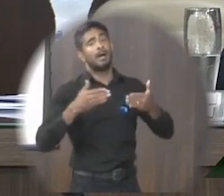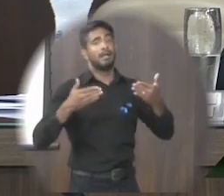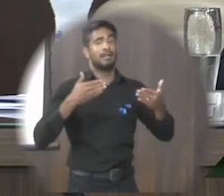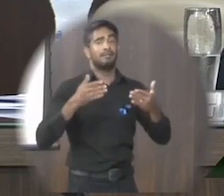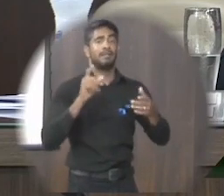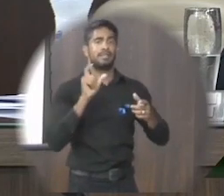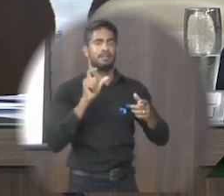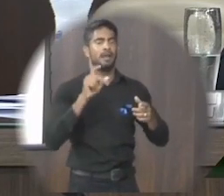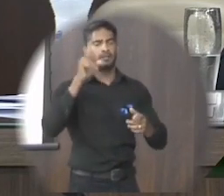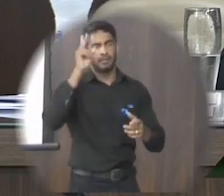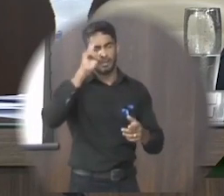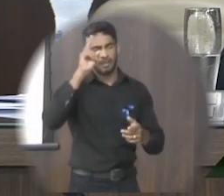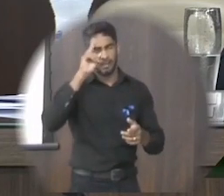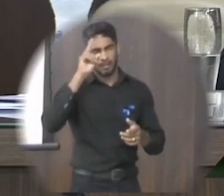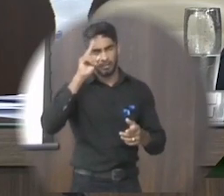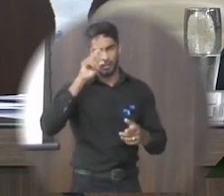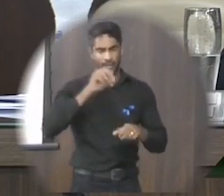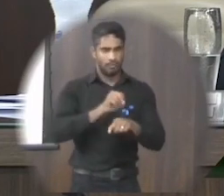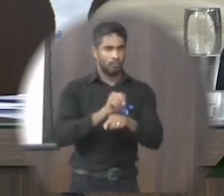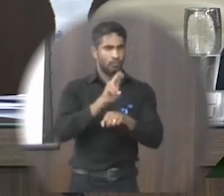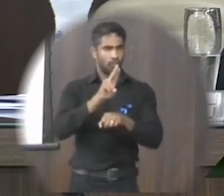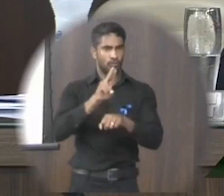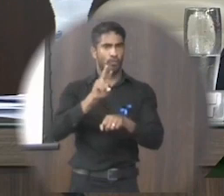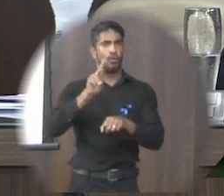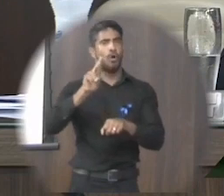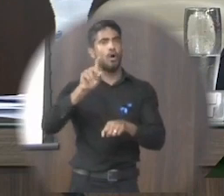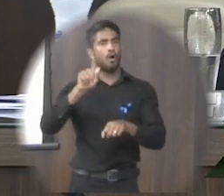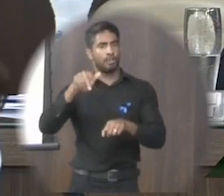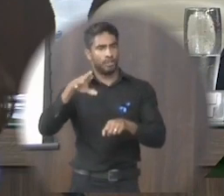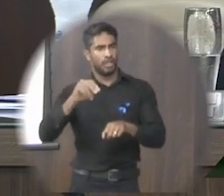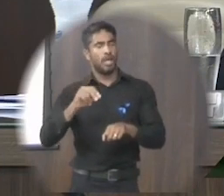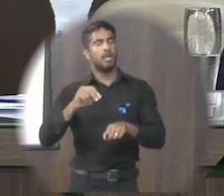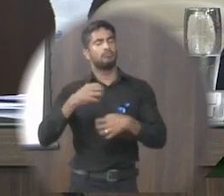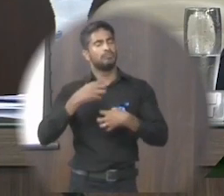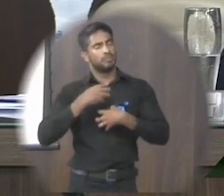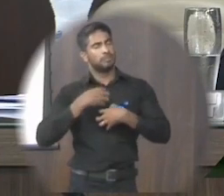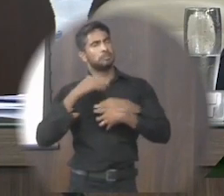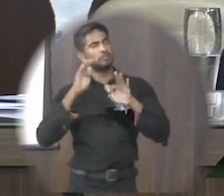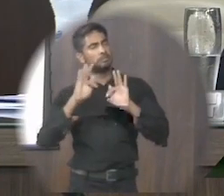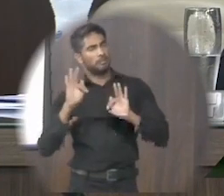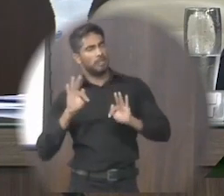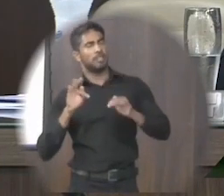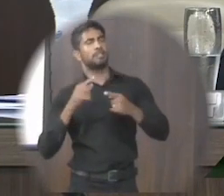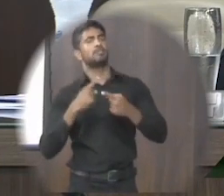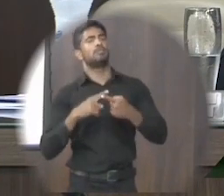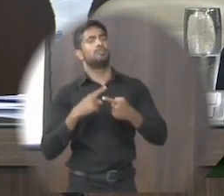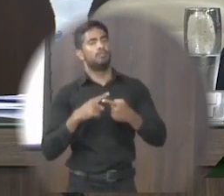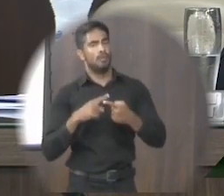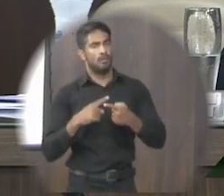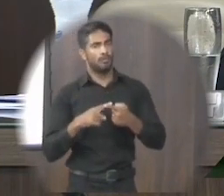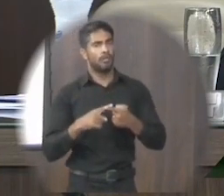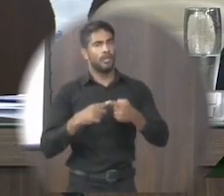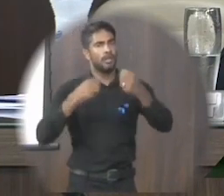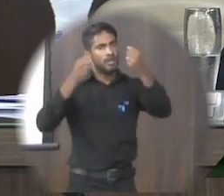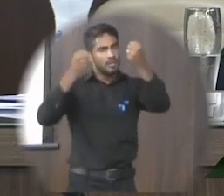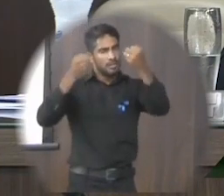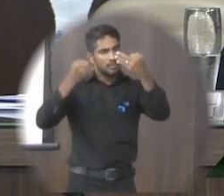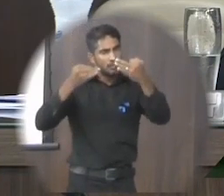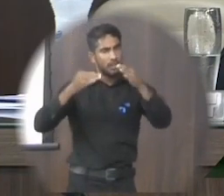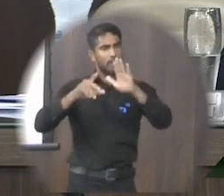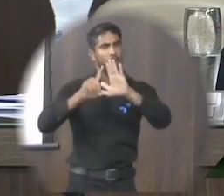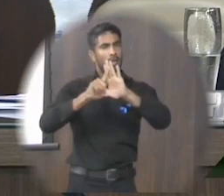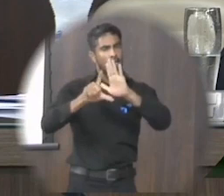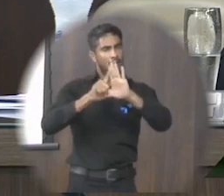lendo, né, recentemente, o doutor Rogério Greco foi muito feliz fundamentando completamente a legalidade da